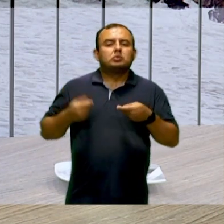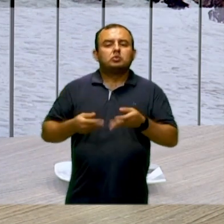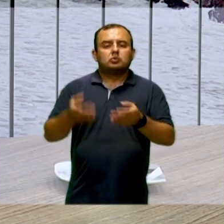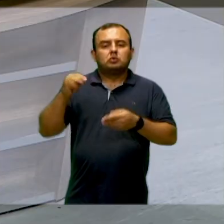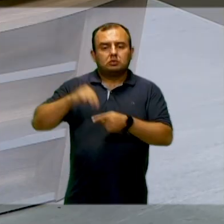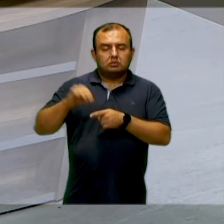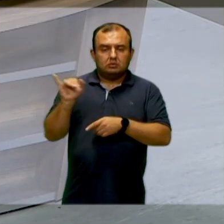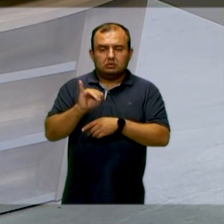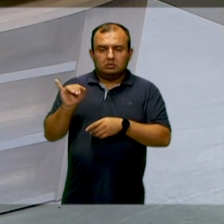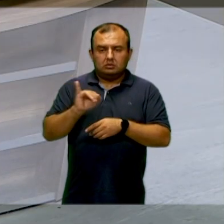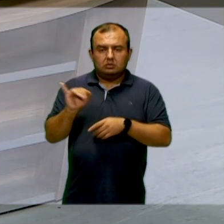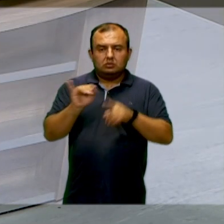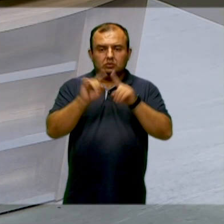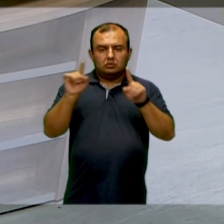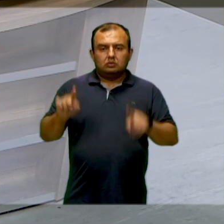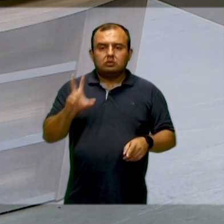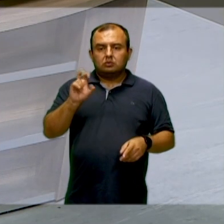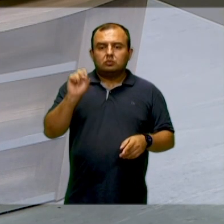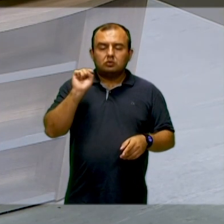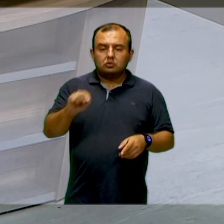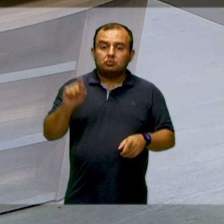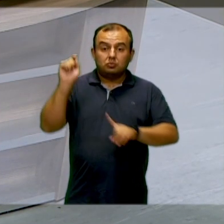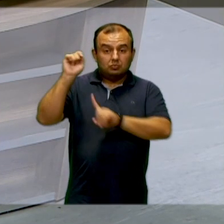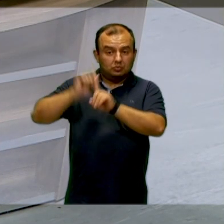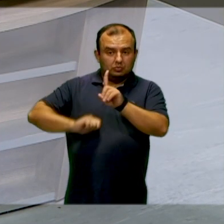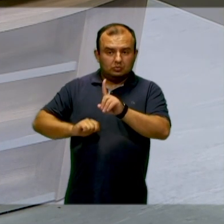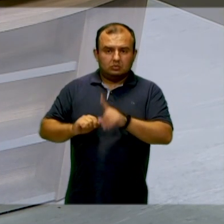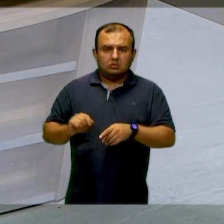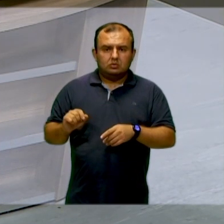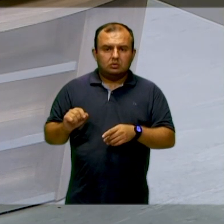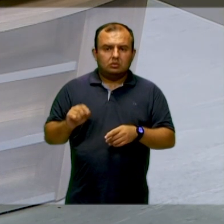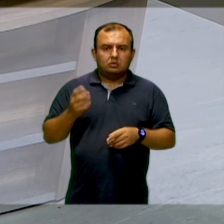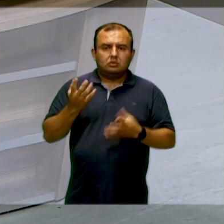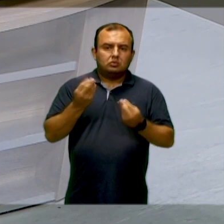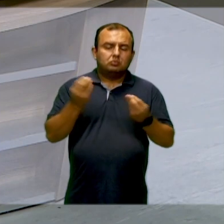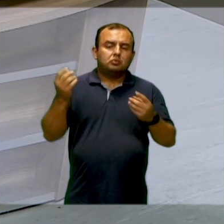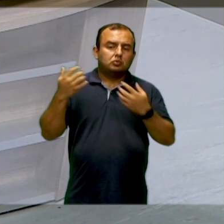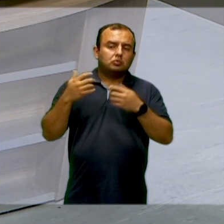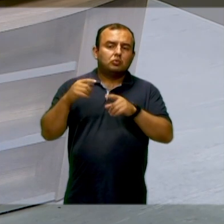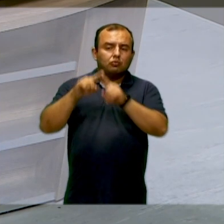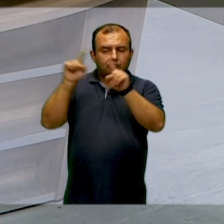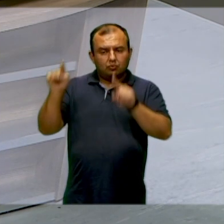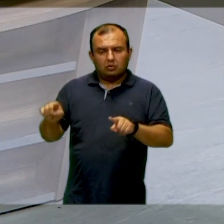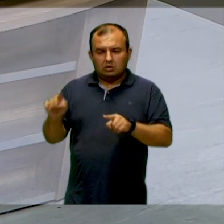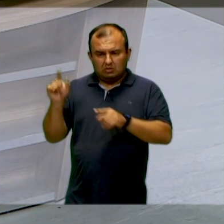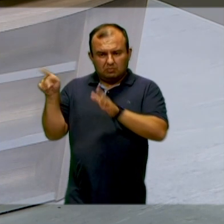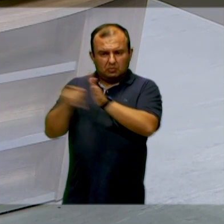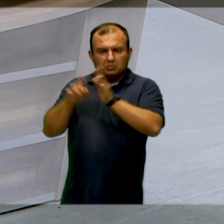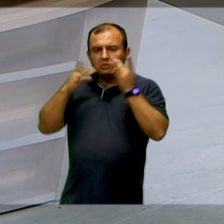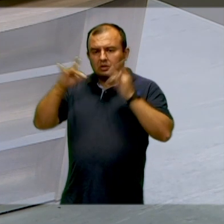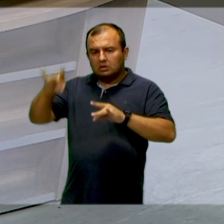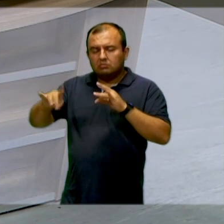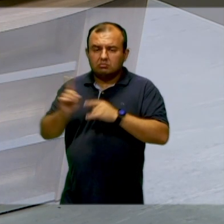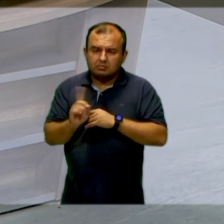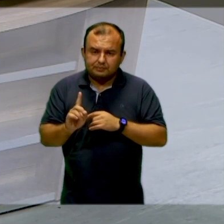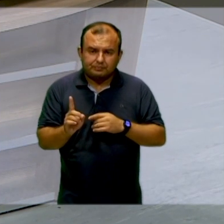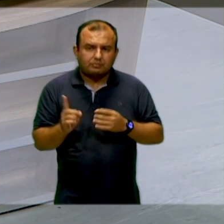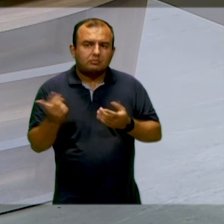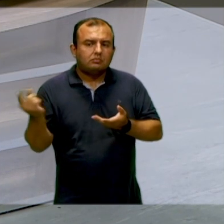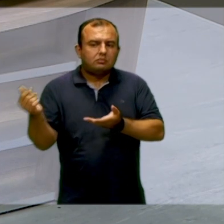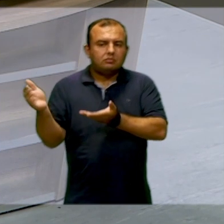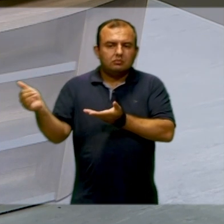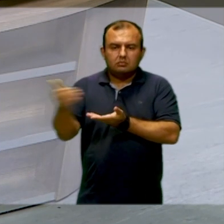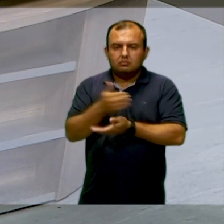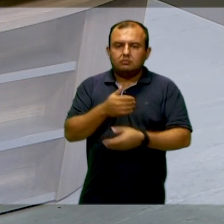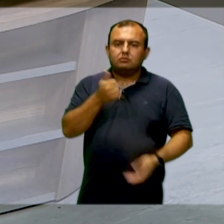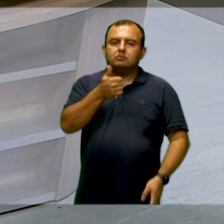só de funcionário, cerca de 50 mil por mês. E não é muito funcionário não, tá? E no ano passado, a arrecadação que se